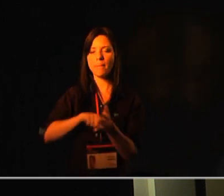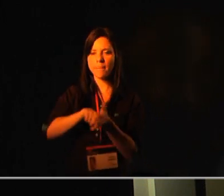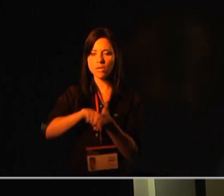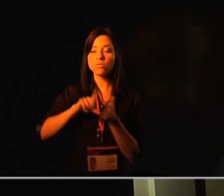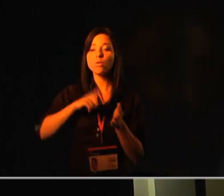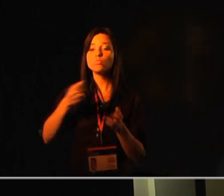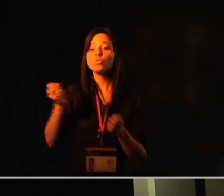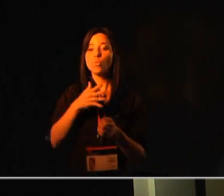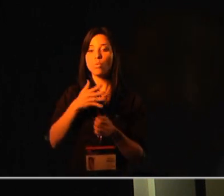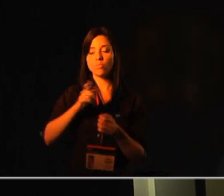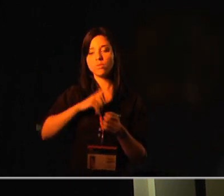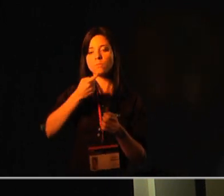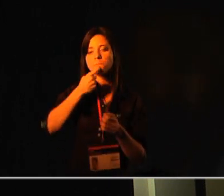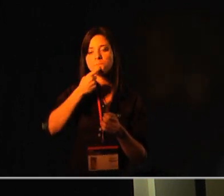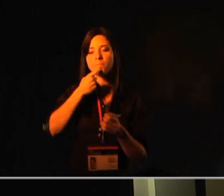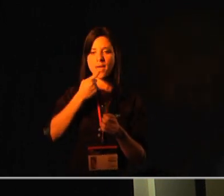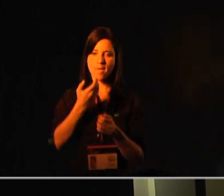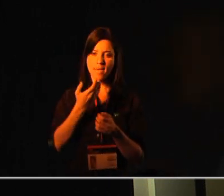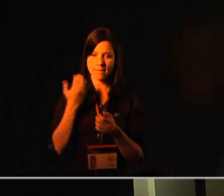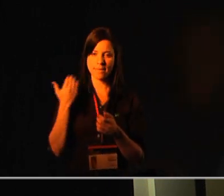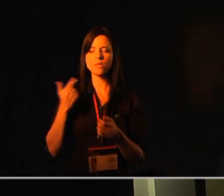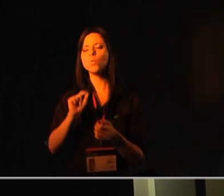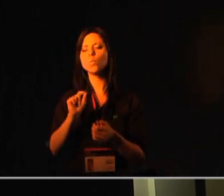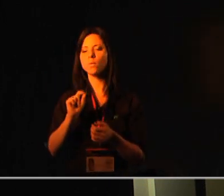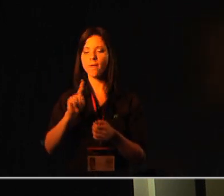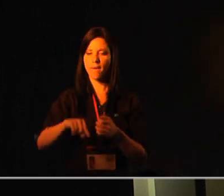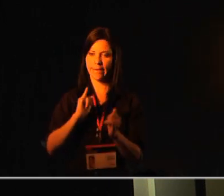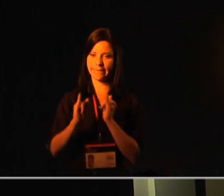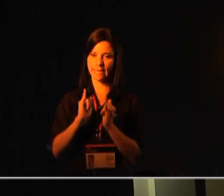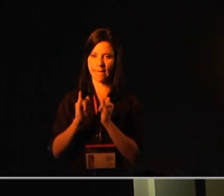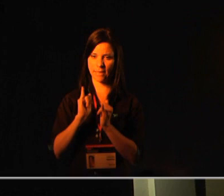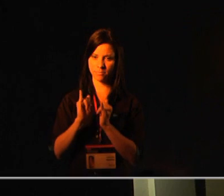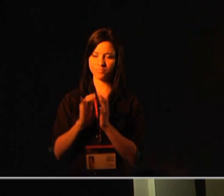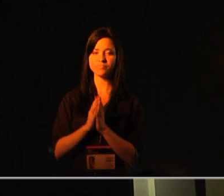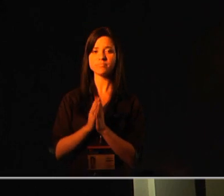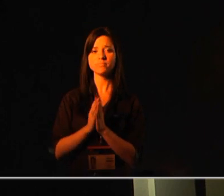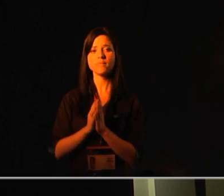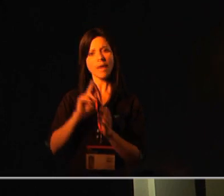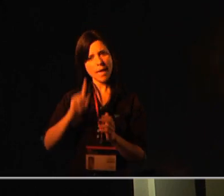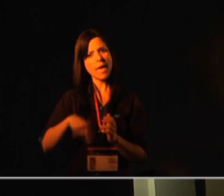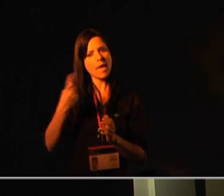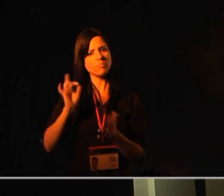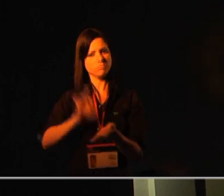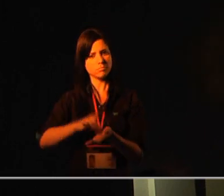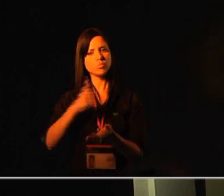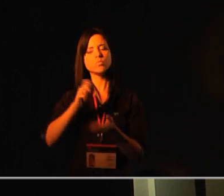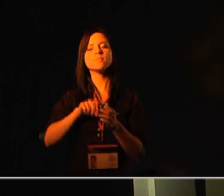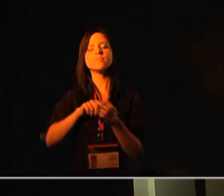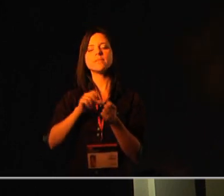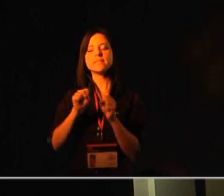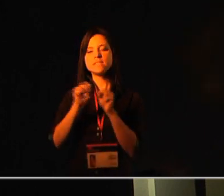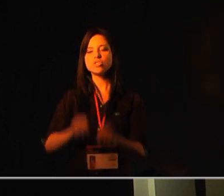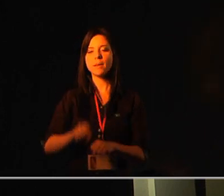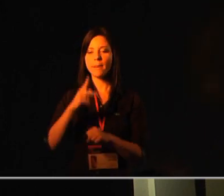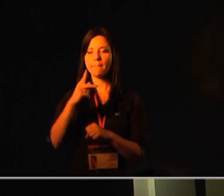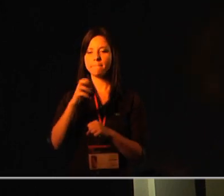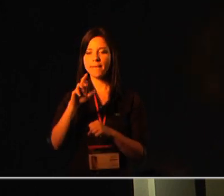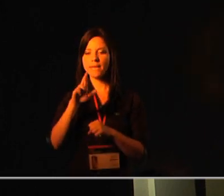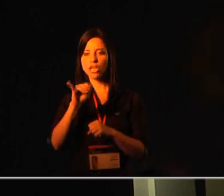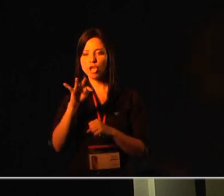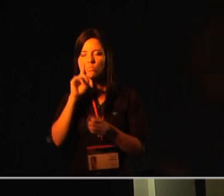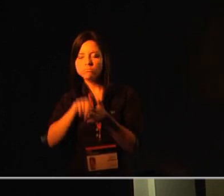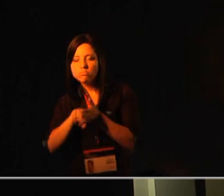novo sistema perito mais recente, que é a internet. A internet é um sistema perito de quê? De armazenamento de